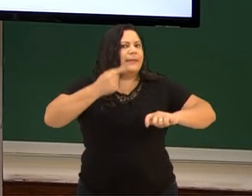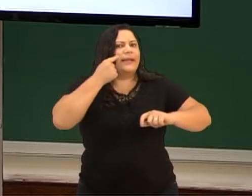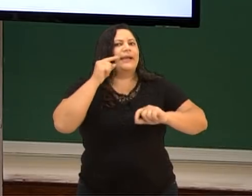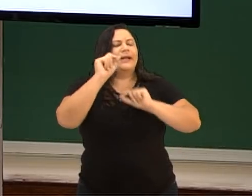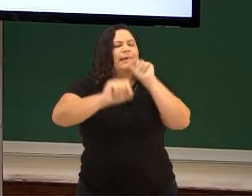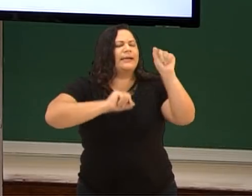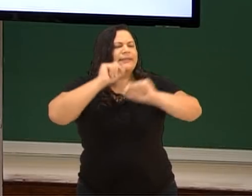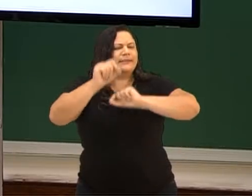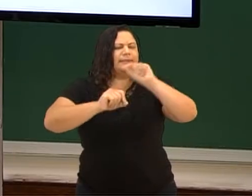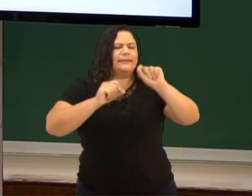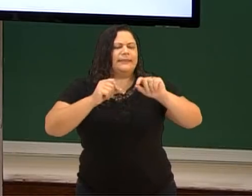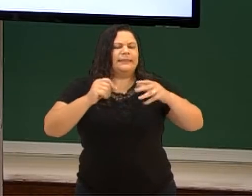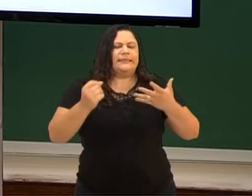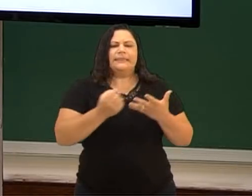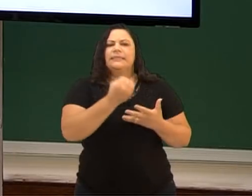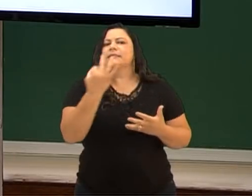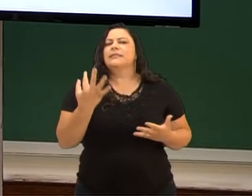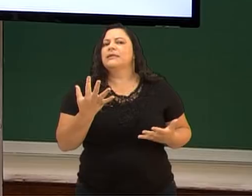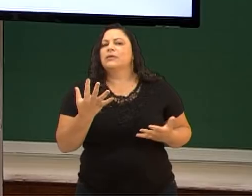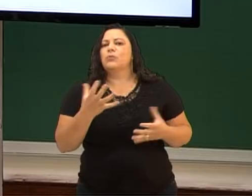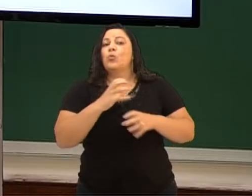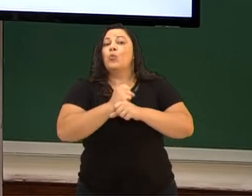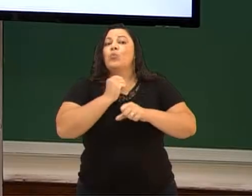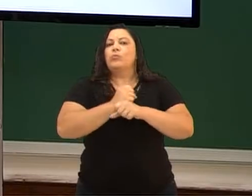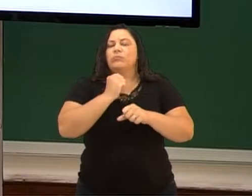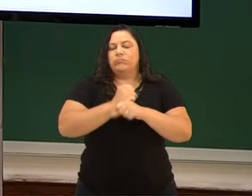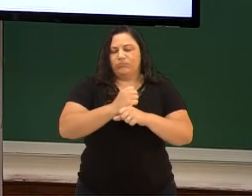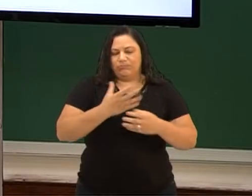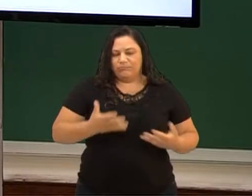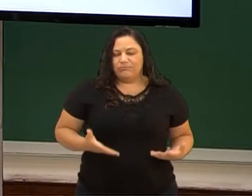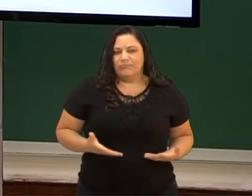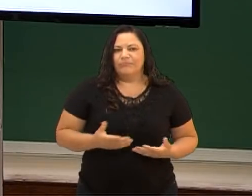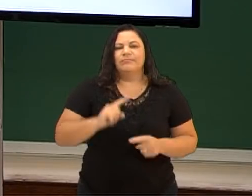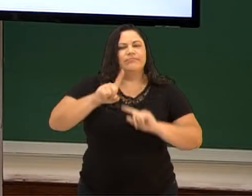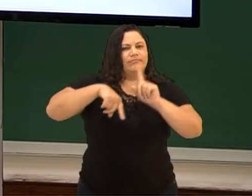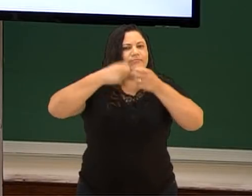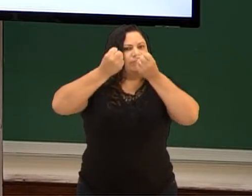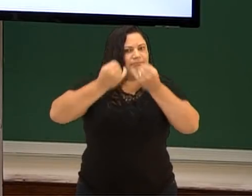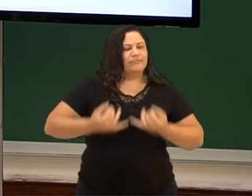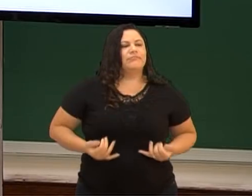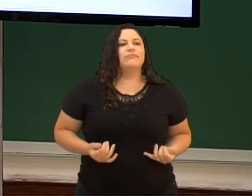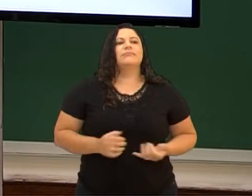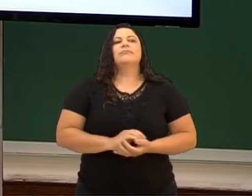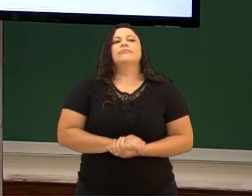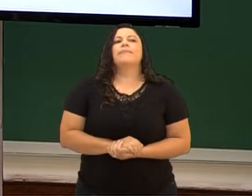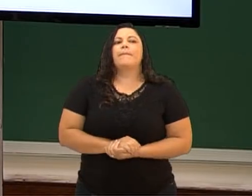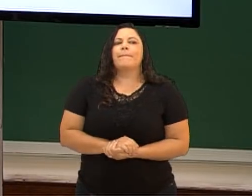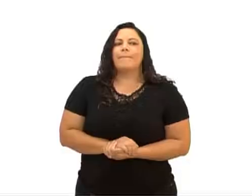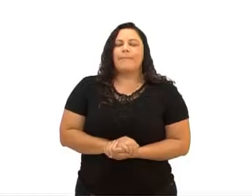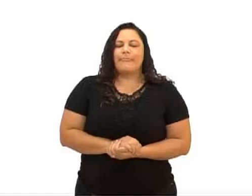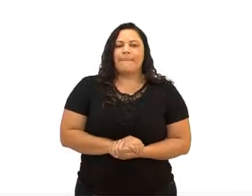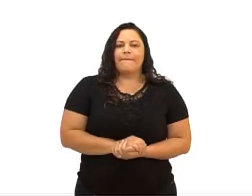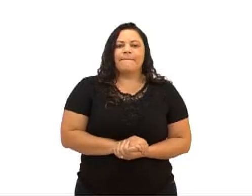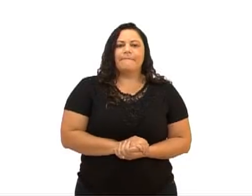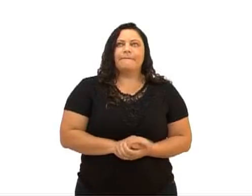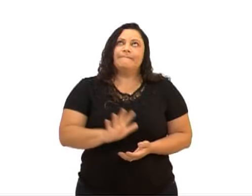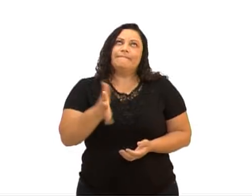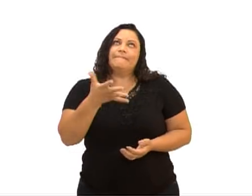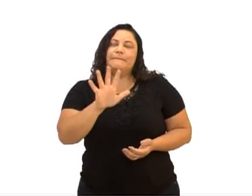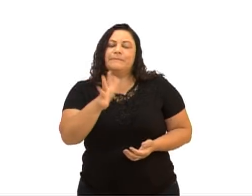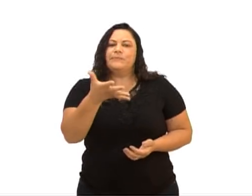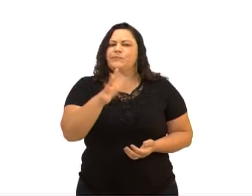um volume um pouquinho trabalhando com um número inteiro, certo? A professora já explica o porquê. Então, nós temos que